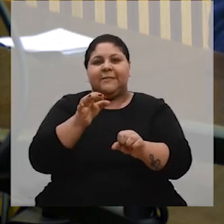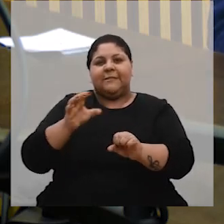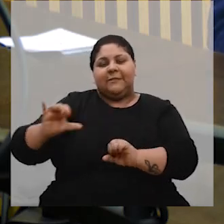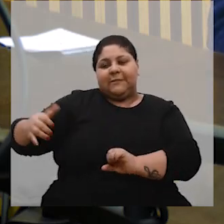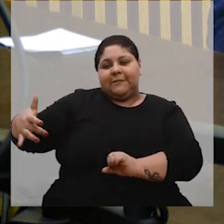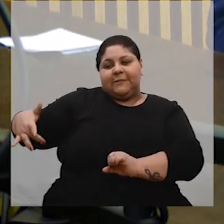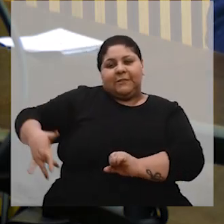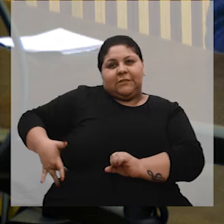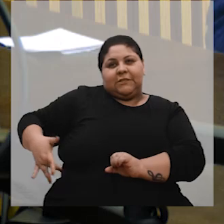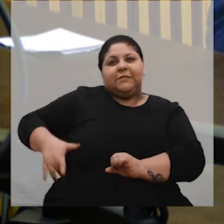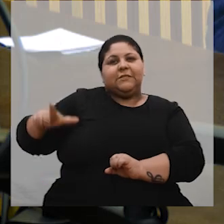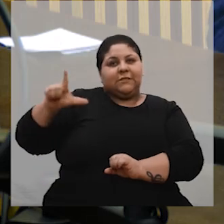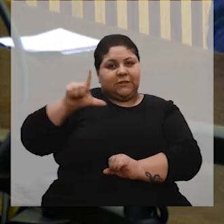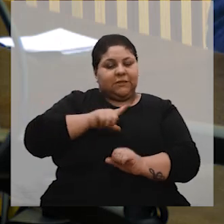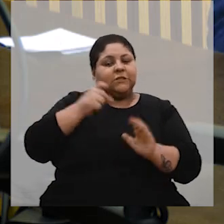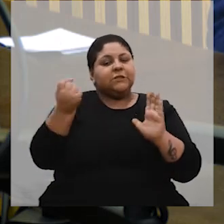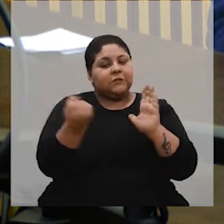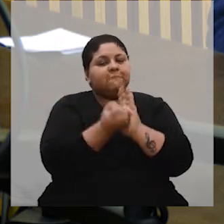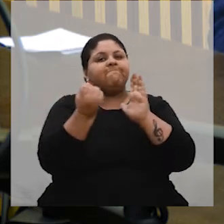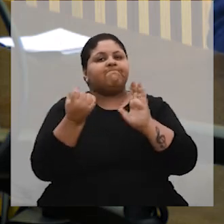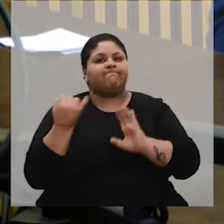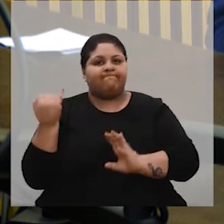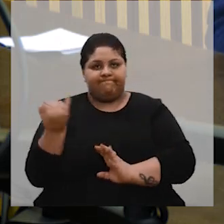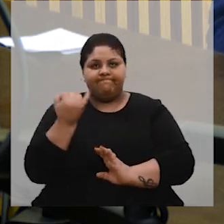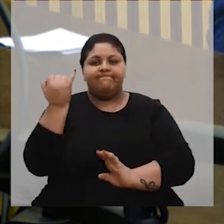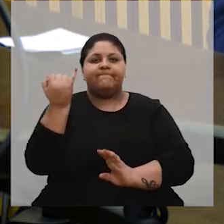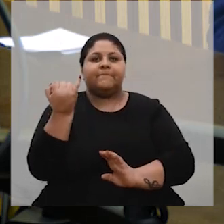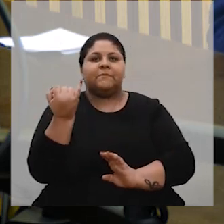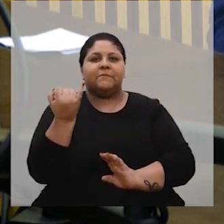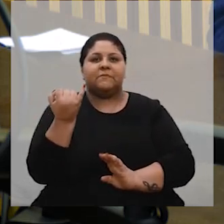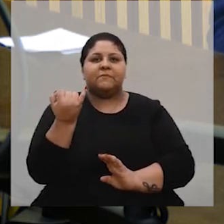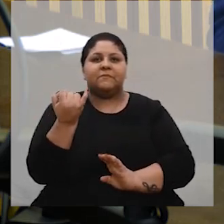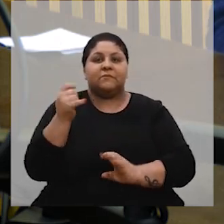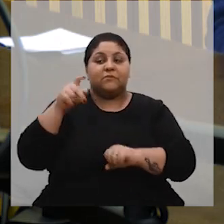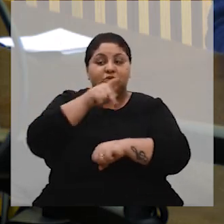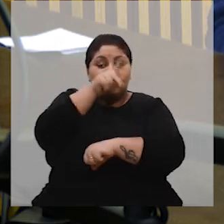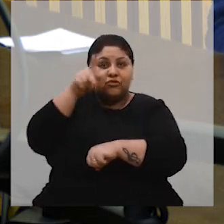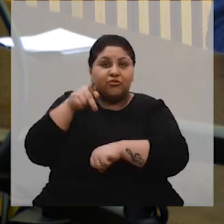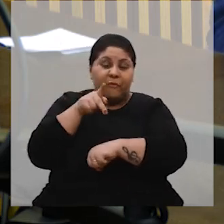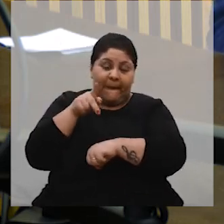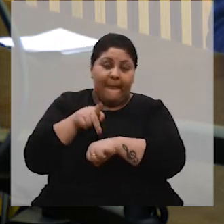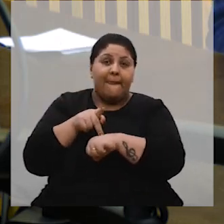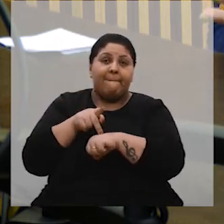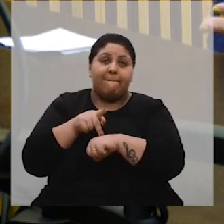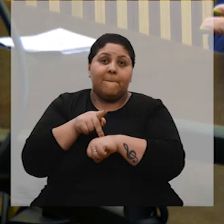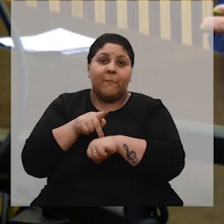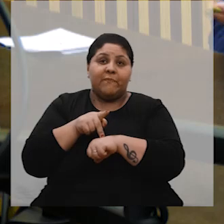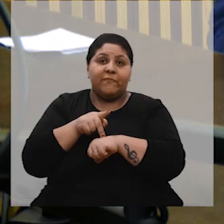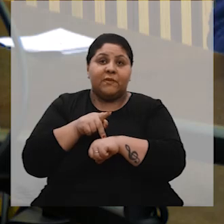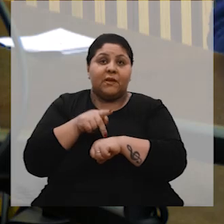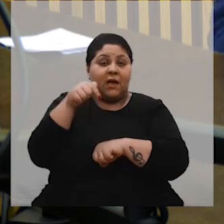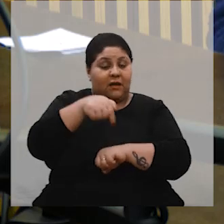impacto muito significativo a ponto dos países, e